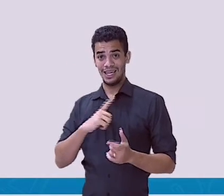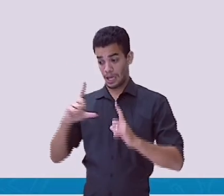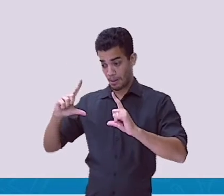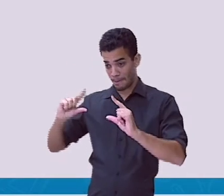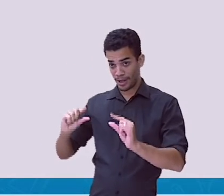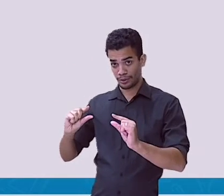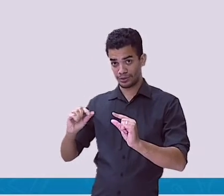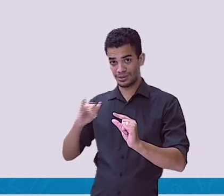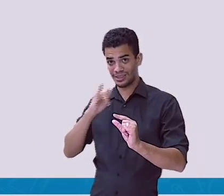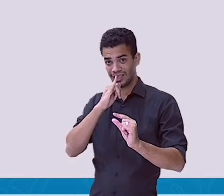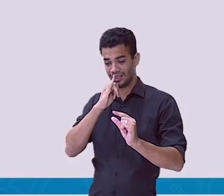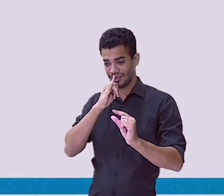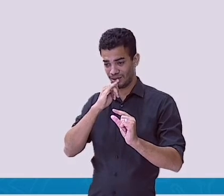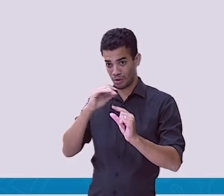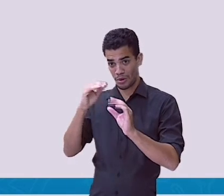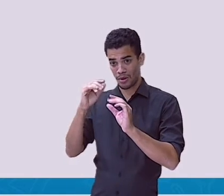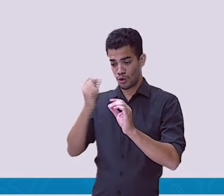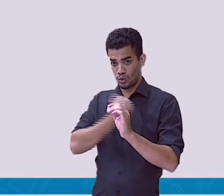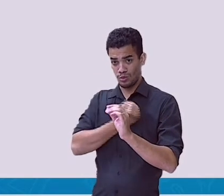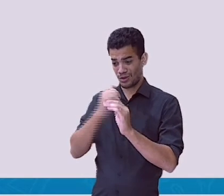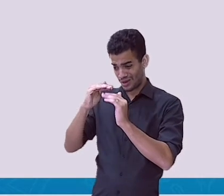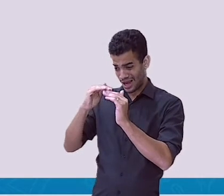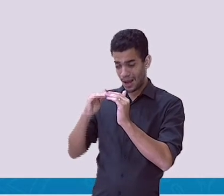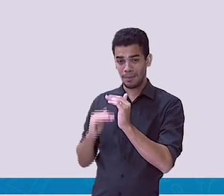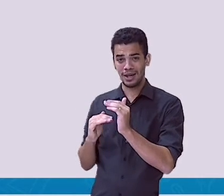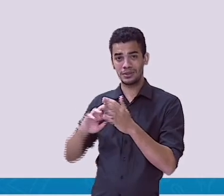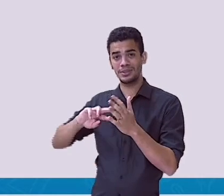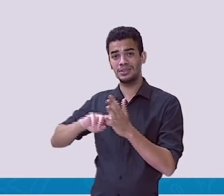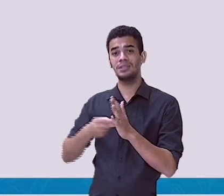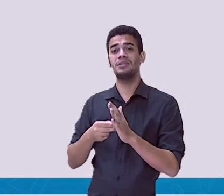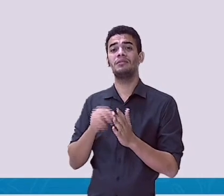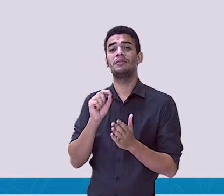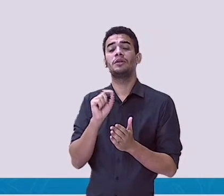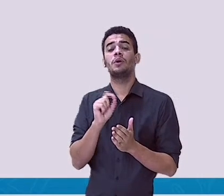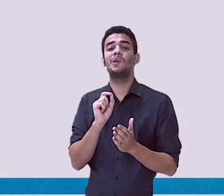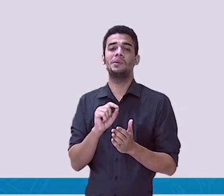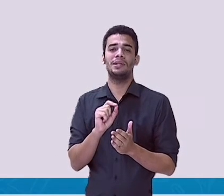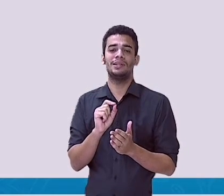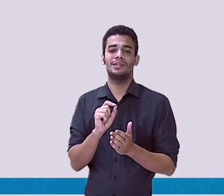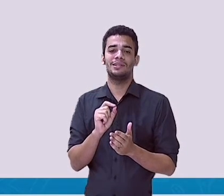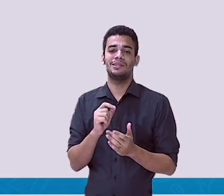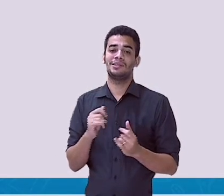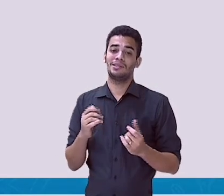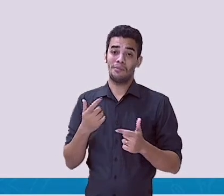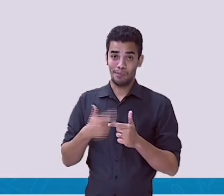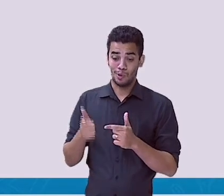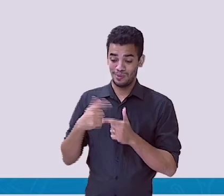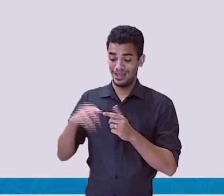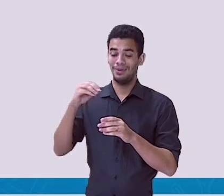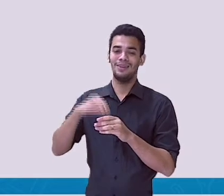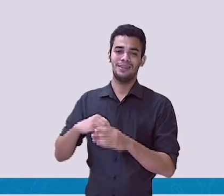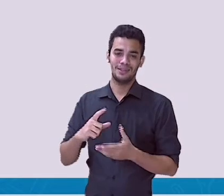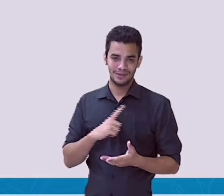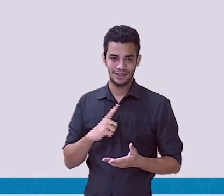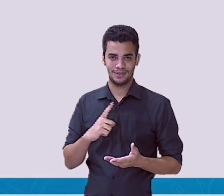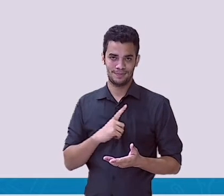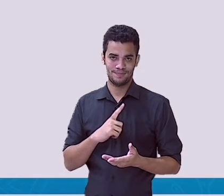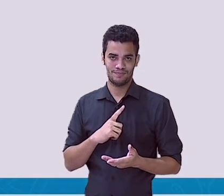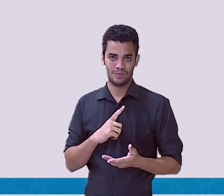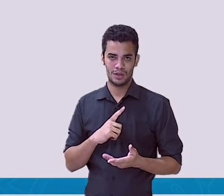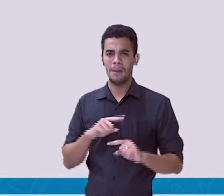eles acontecem. Eles são produzidos dentro da nossa medula óssea. Lá na